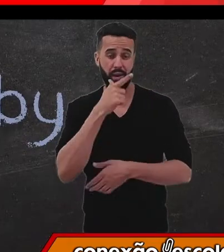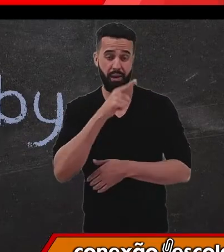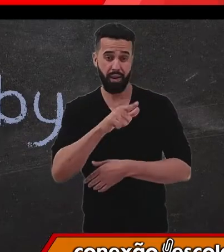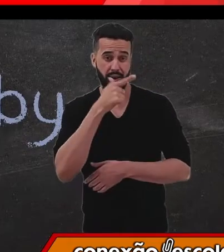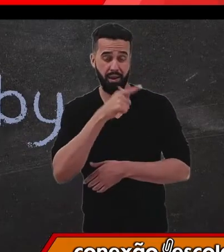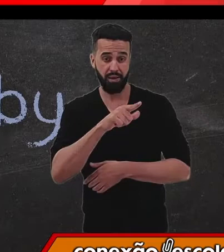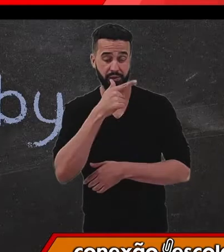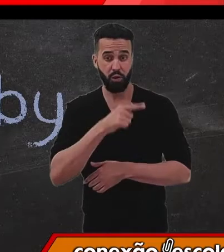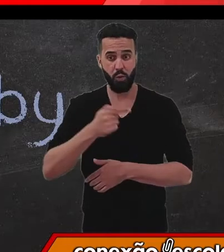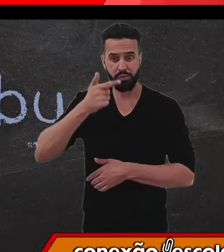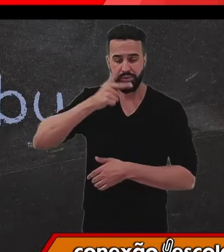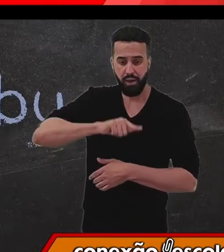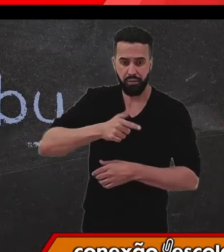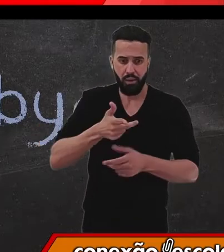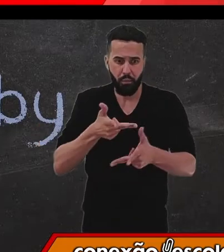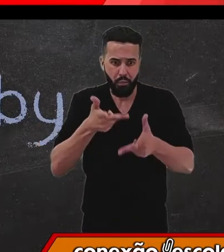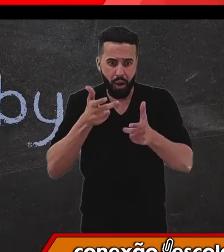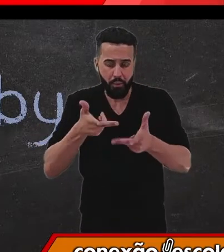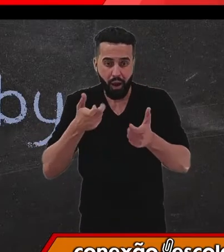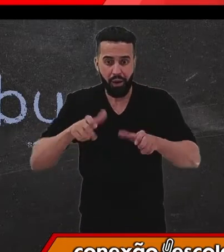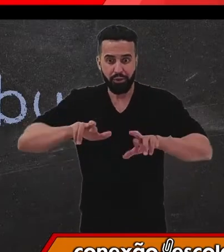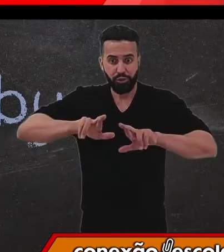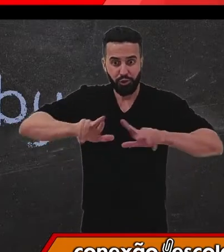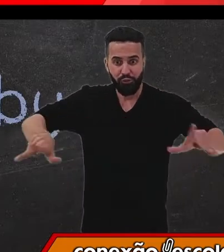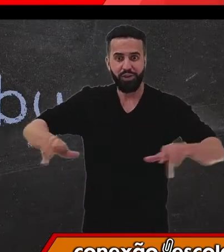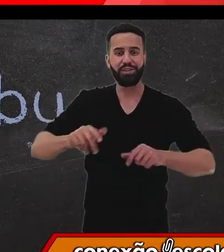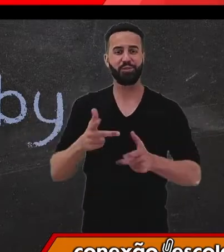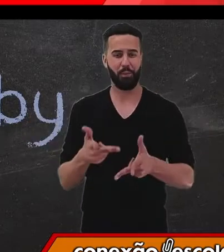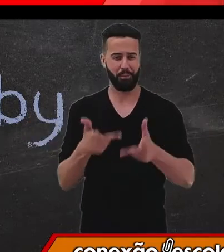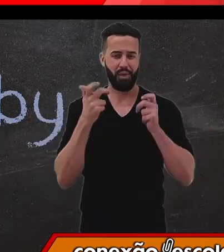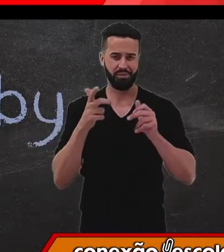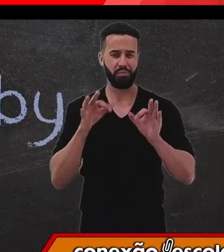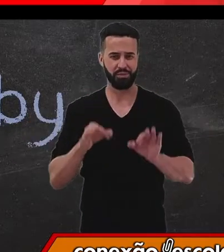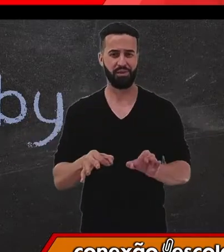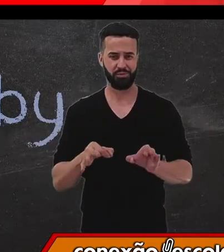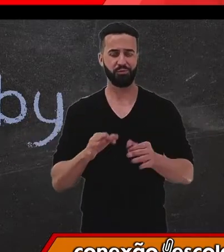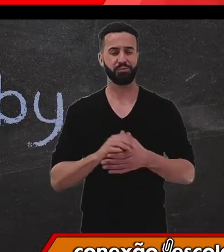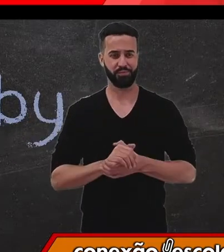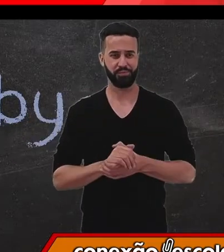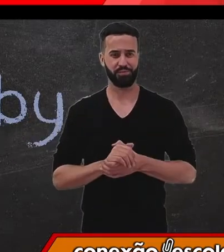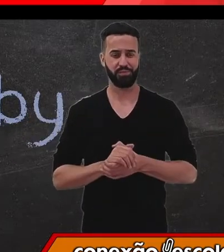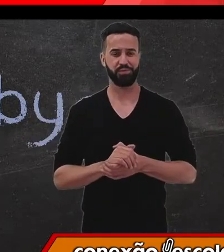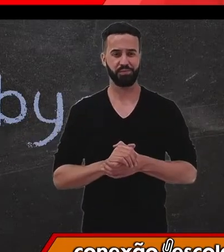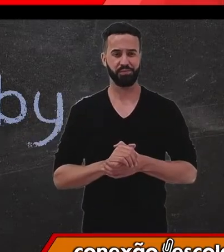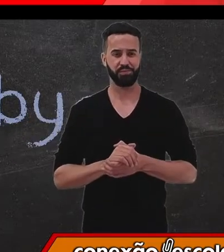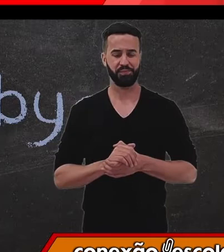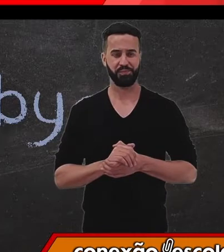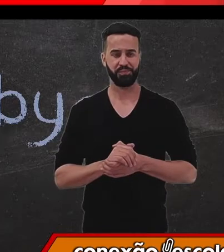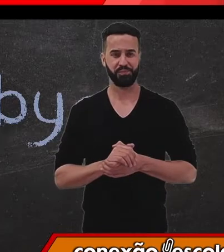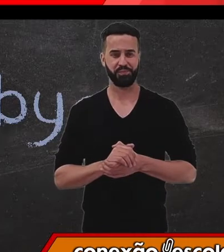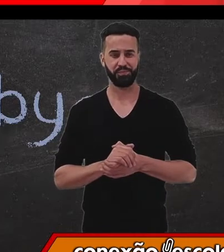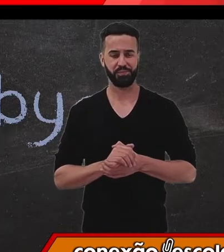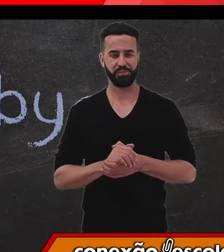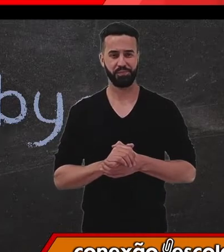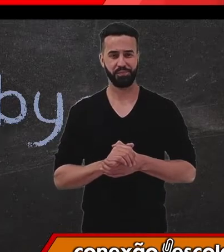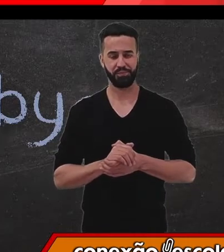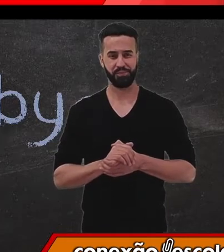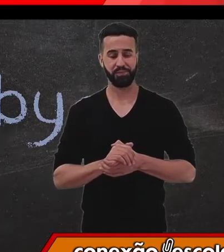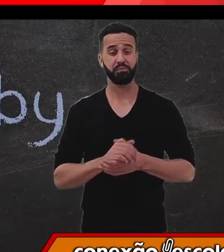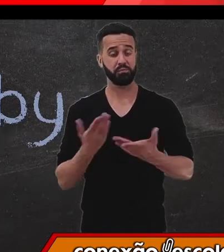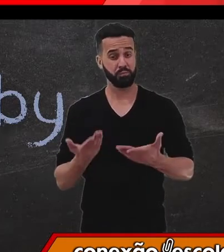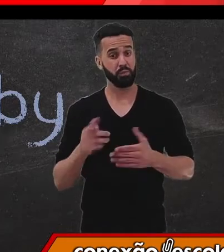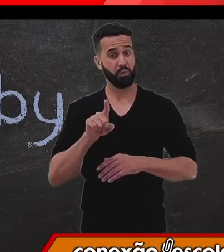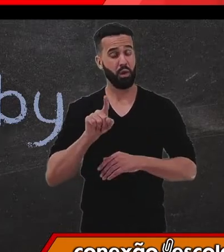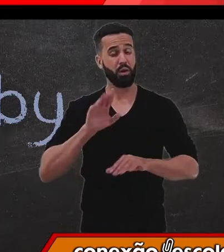pouquinhos diferenciar as palavras cognatas das palavras falsos cognatos. Certo? E tome